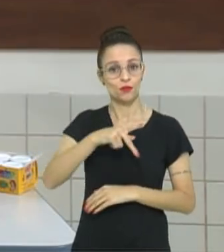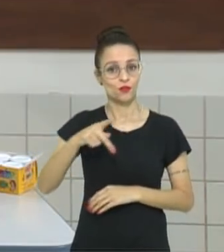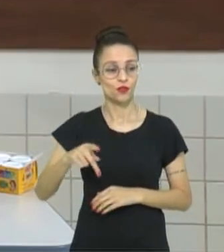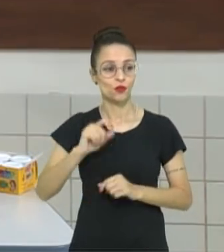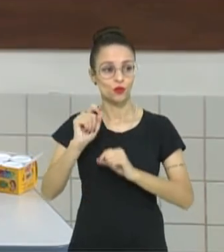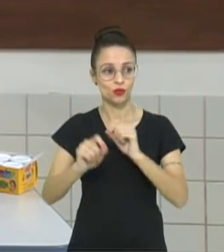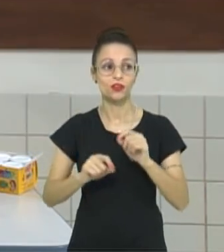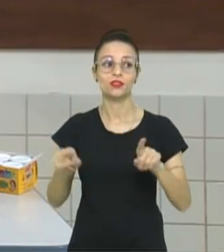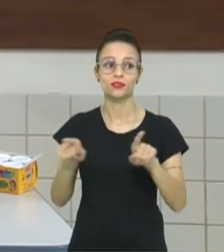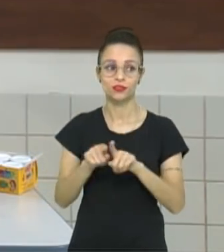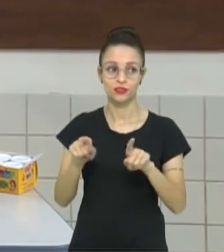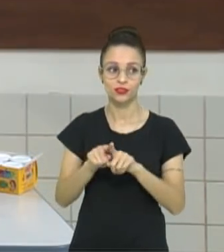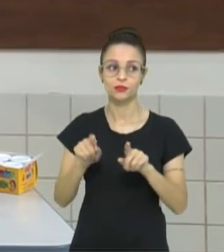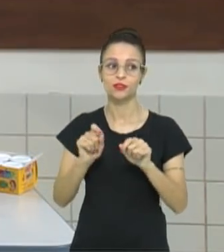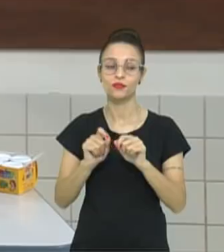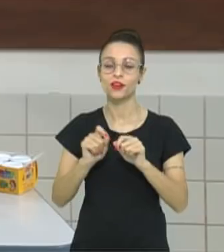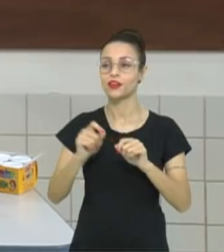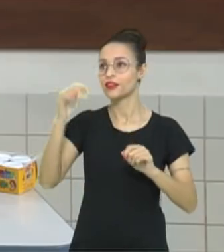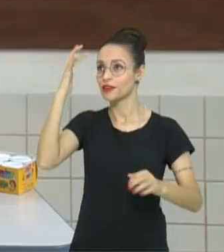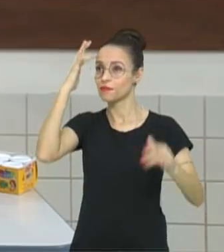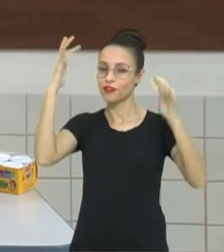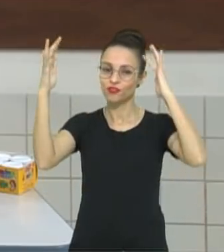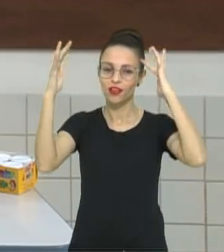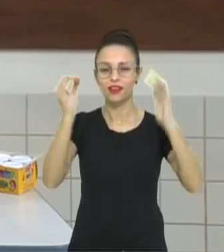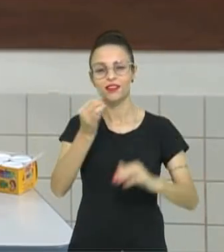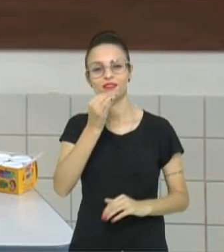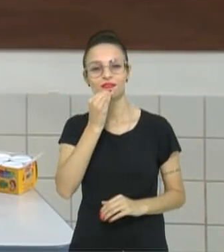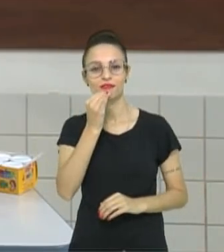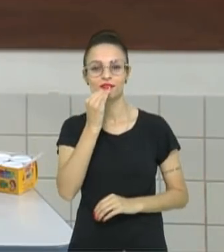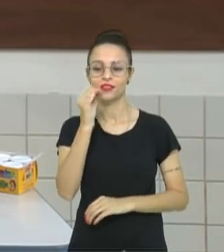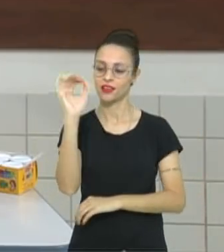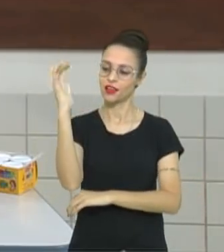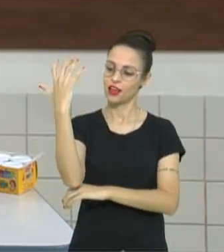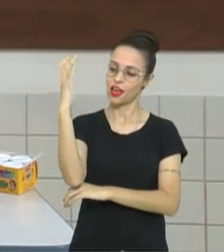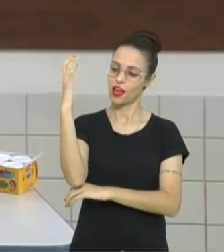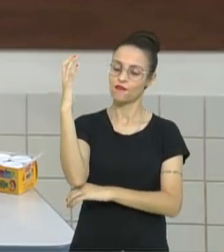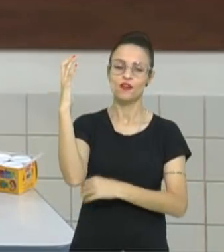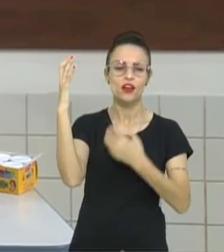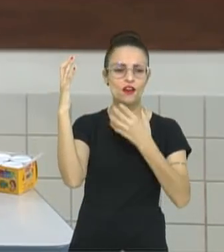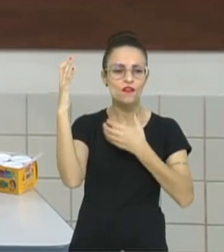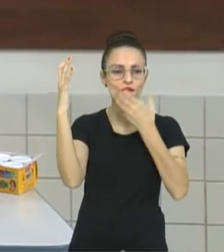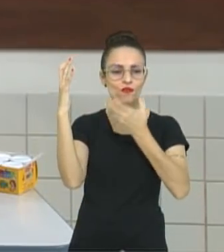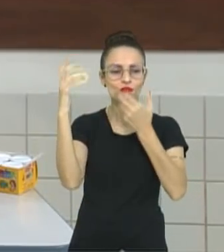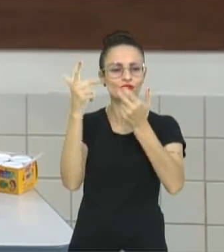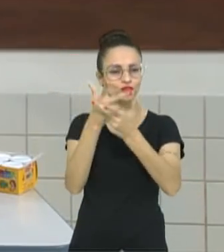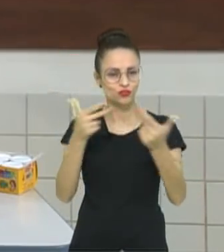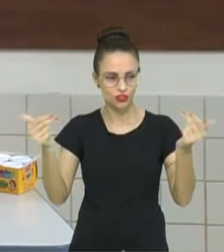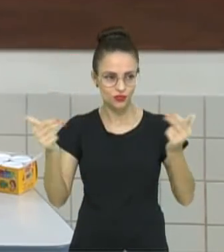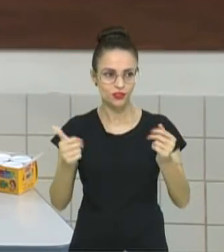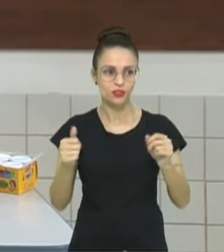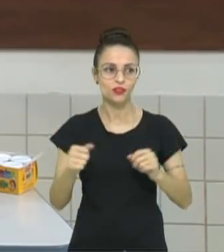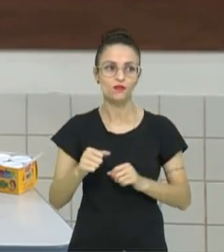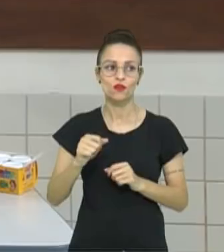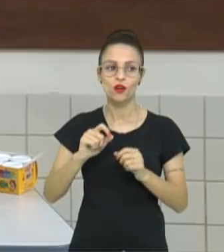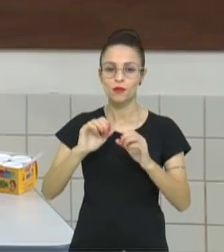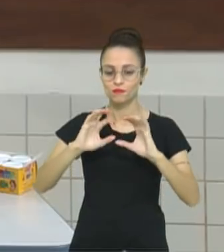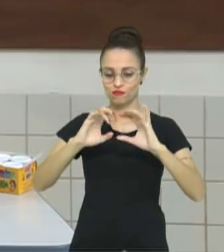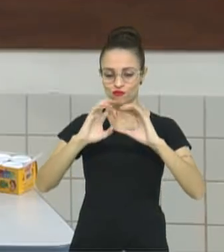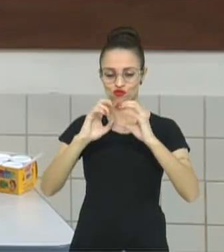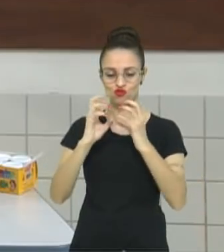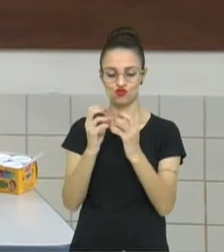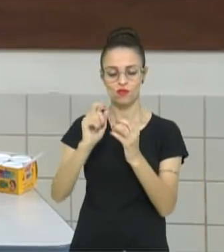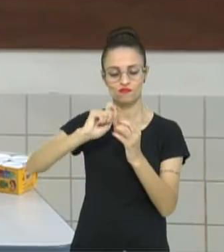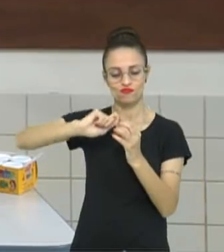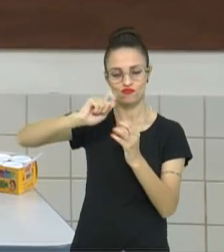e vai também imaginar aqui, por exemplo, uma pitangueira, né, e daí vou pintar a